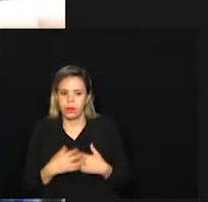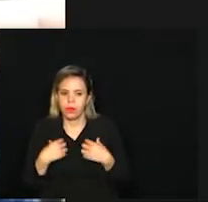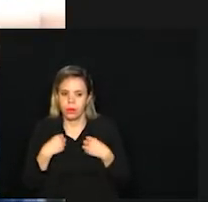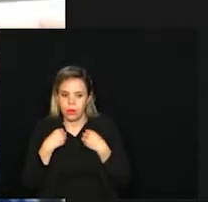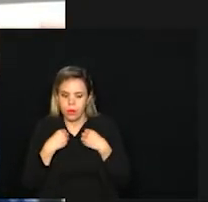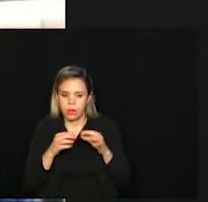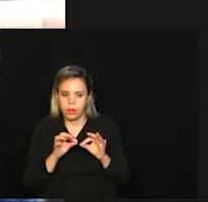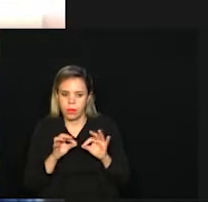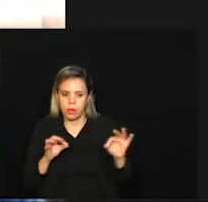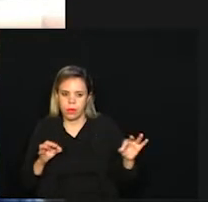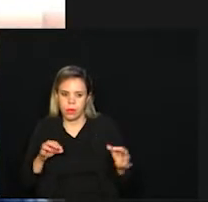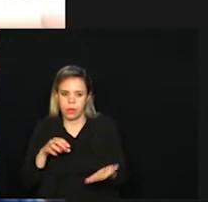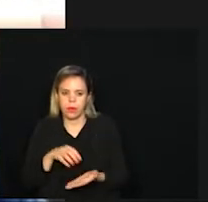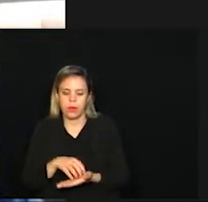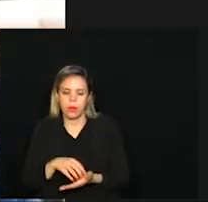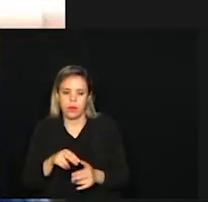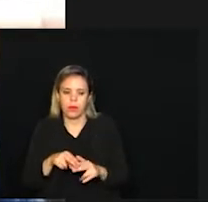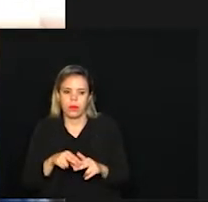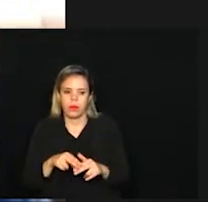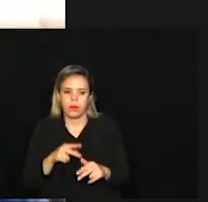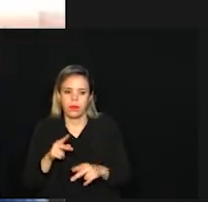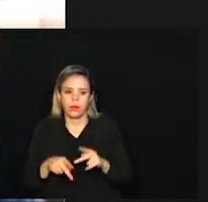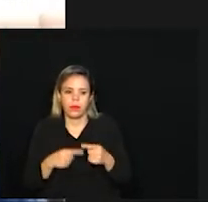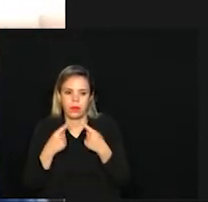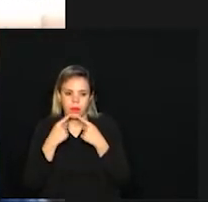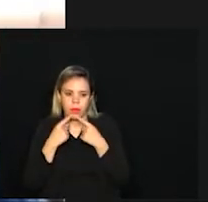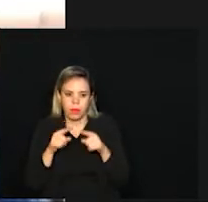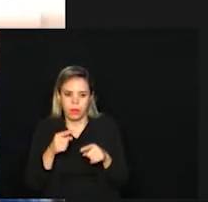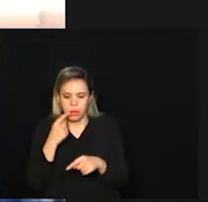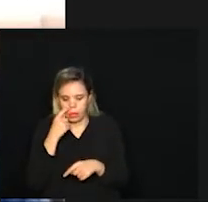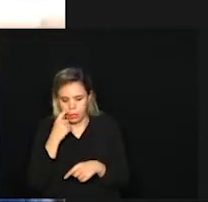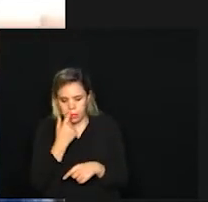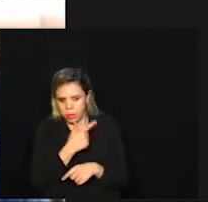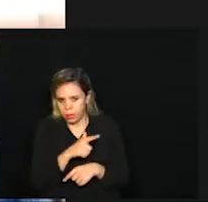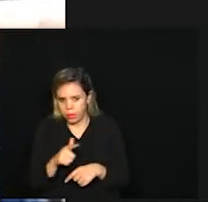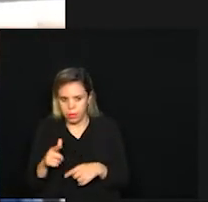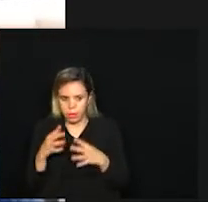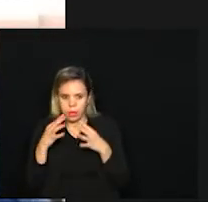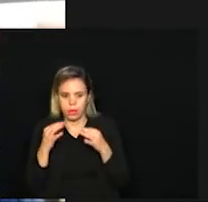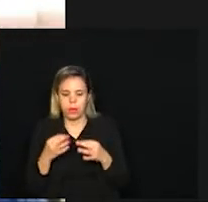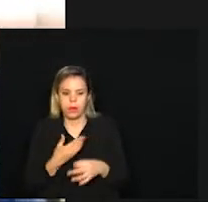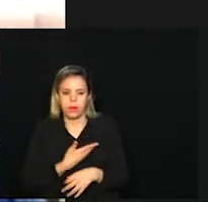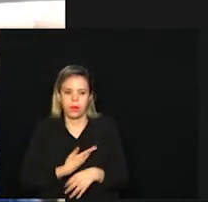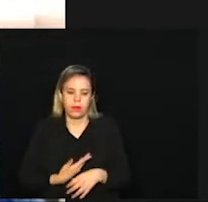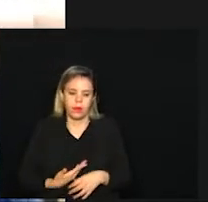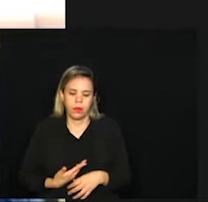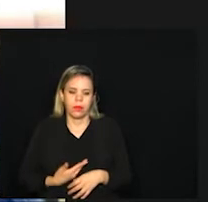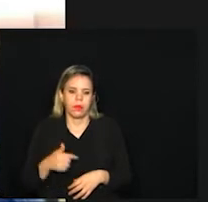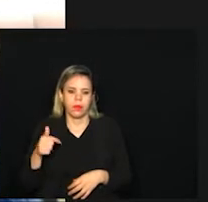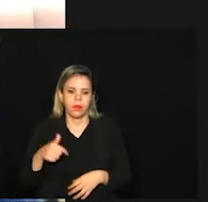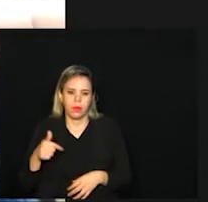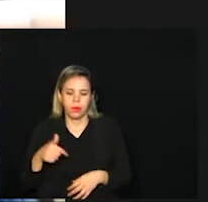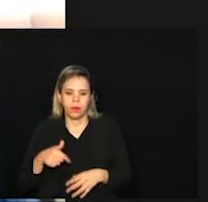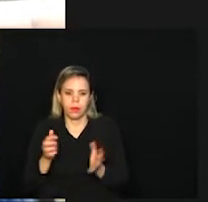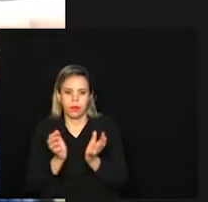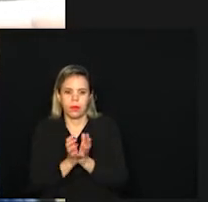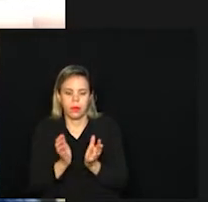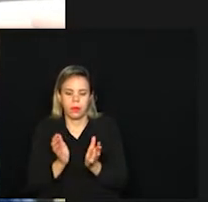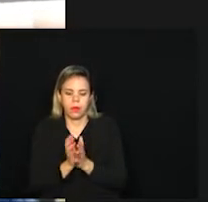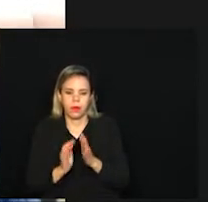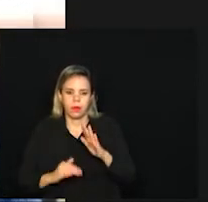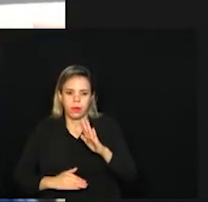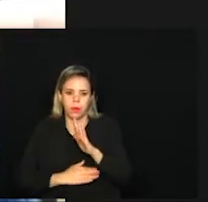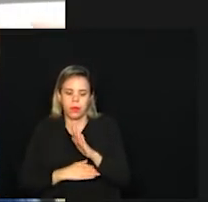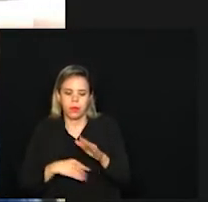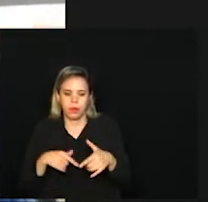distantes do centro e portanto a população reclama que não tem essa atenção do poder público nós então a comissão através da